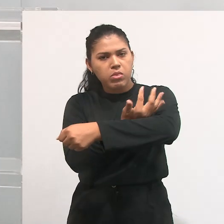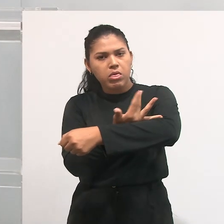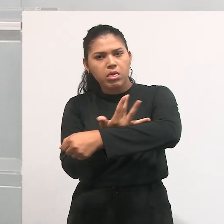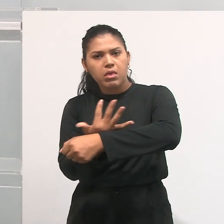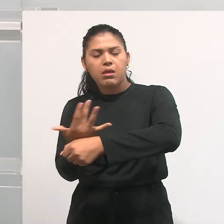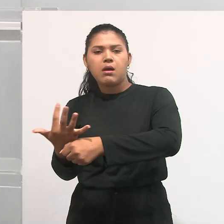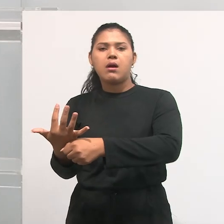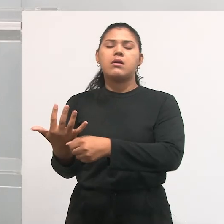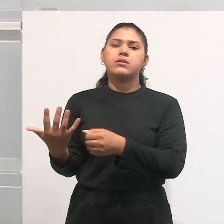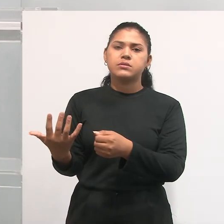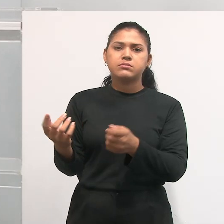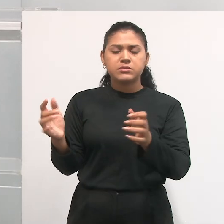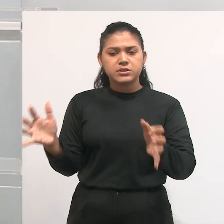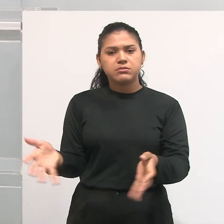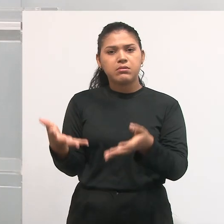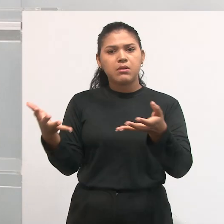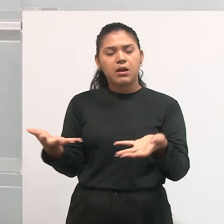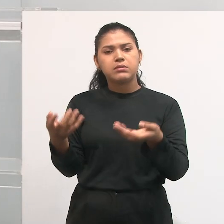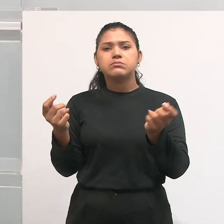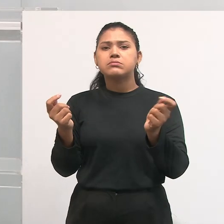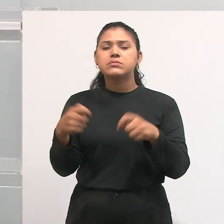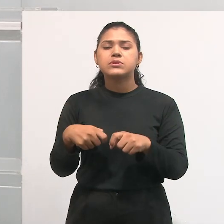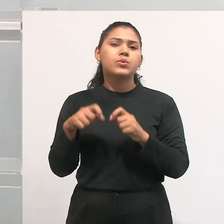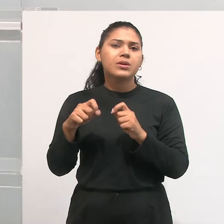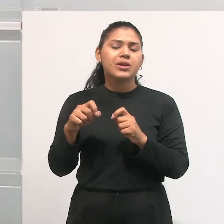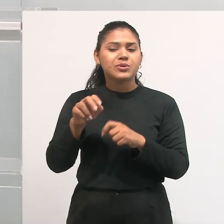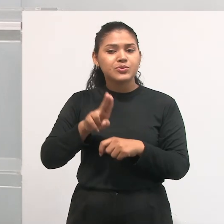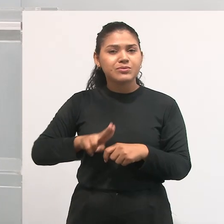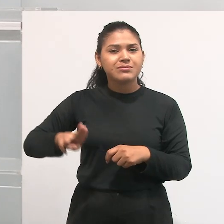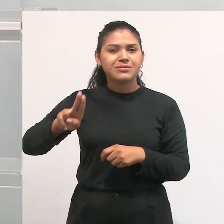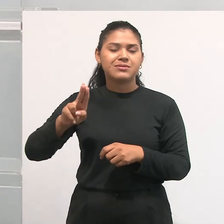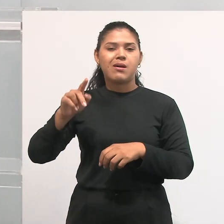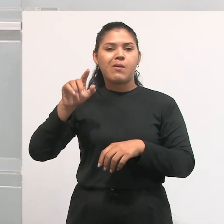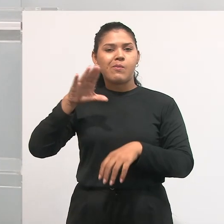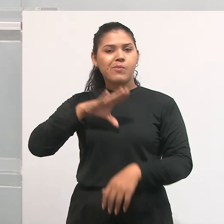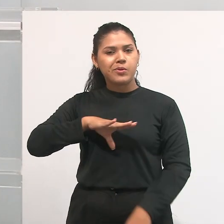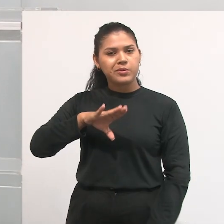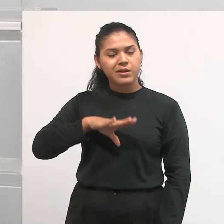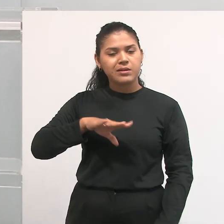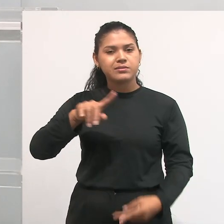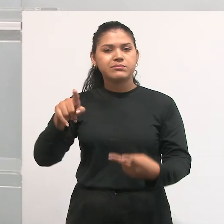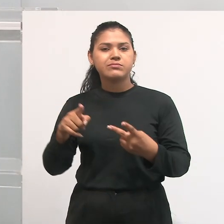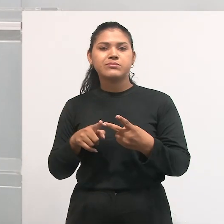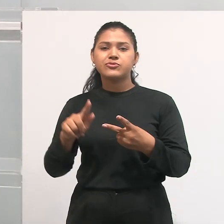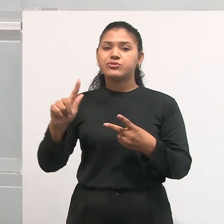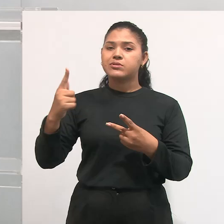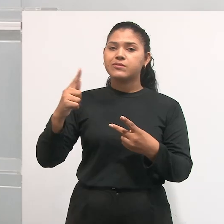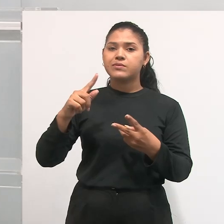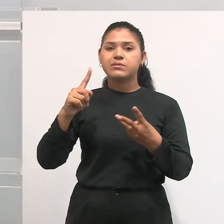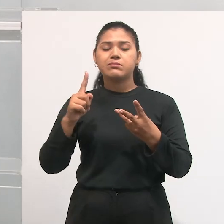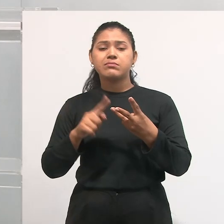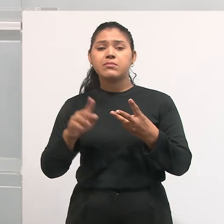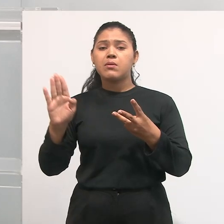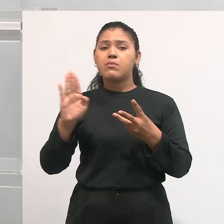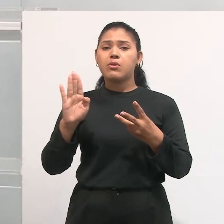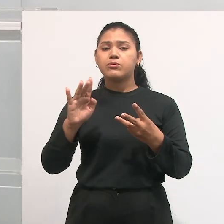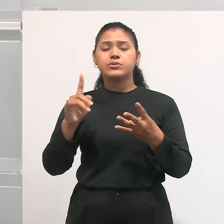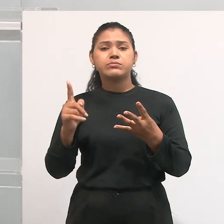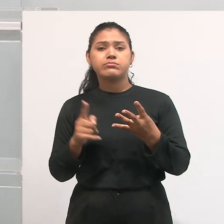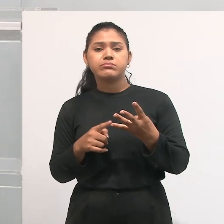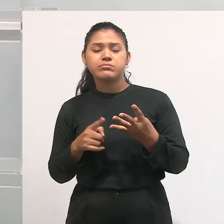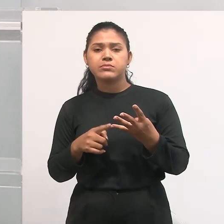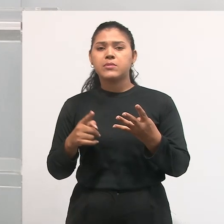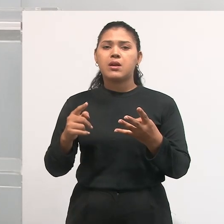disciplinas. Eu trabalho biologia, trabalho língua portuguesa com receitas, por exemplo, trabalho a biologia com a composição da terra,